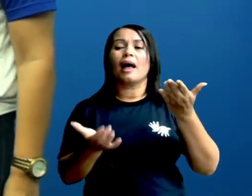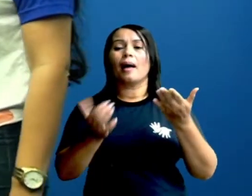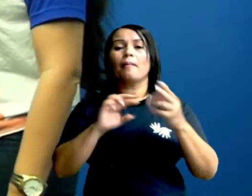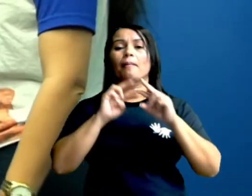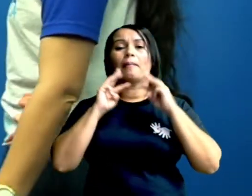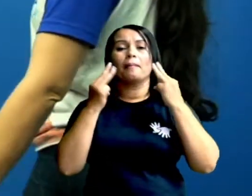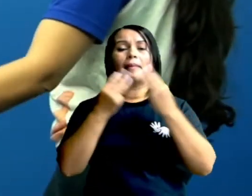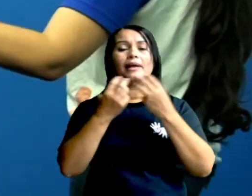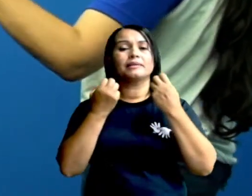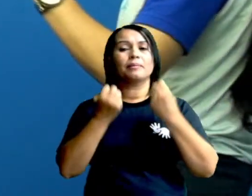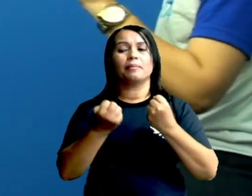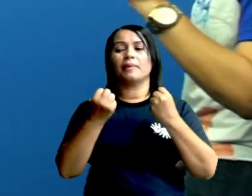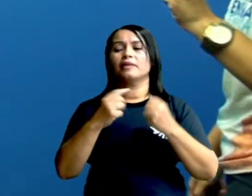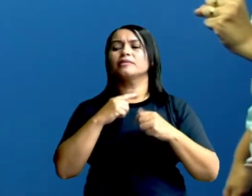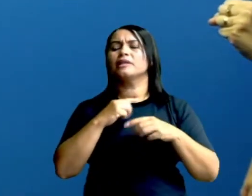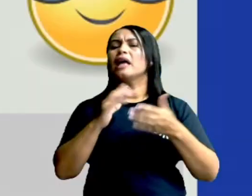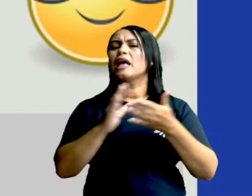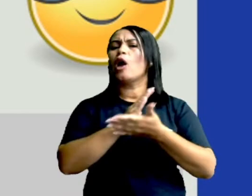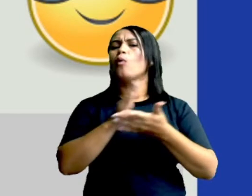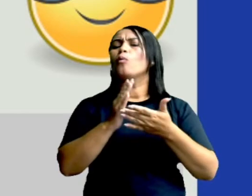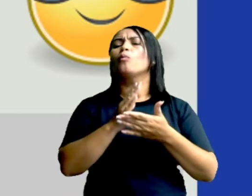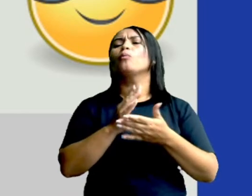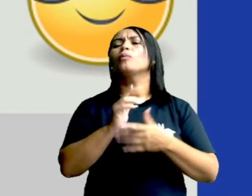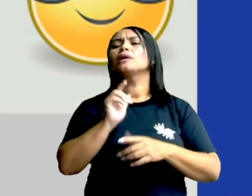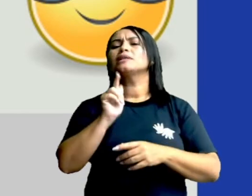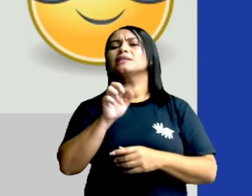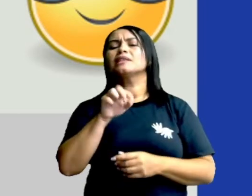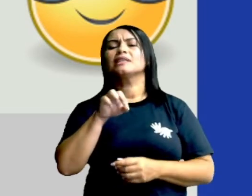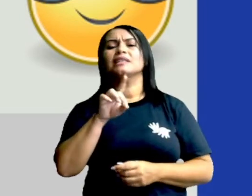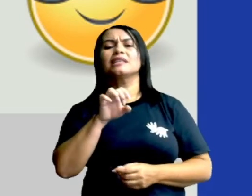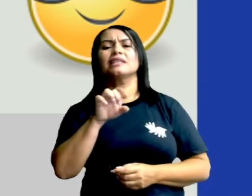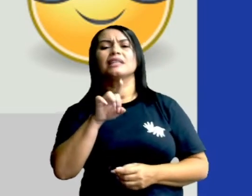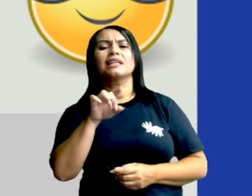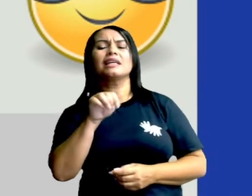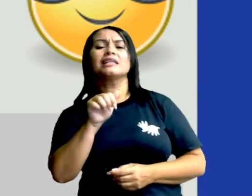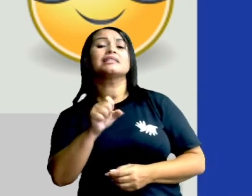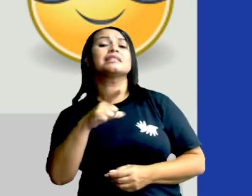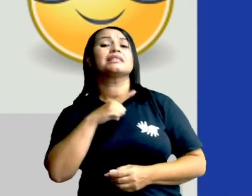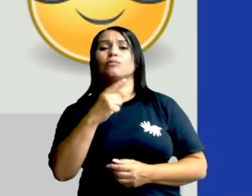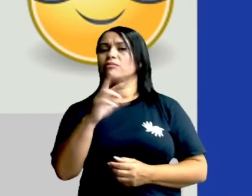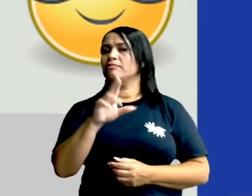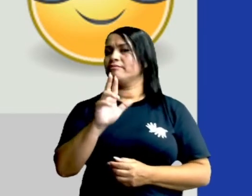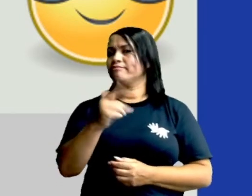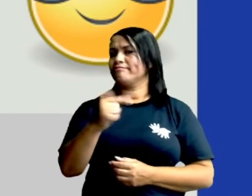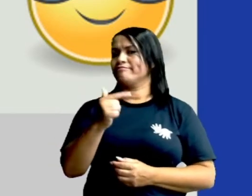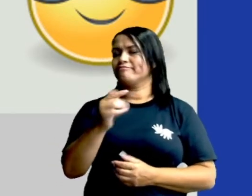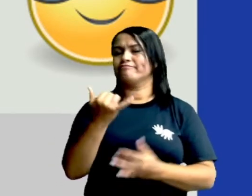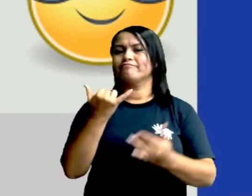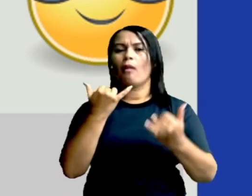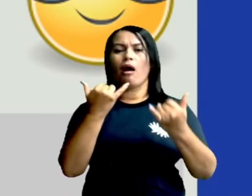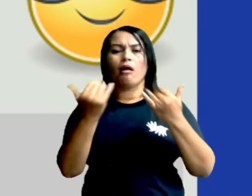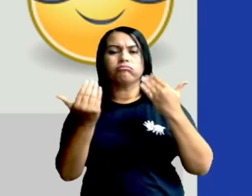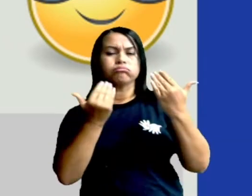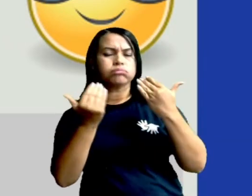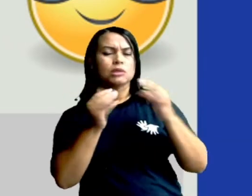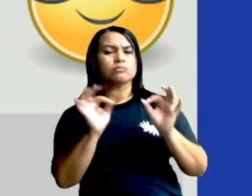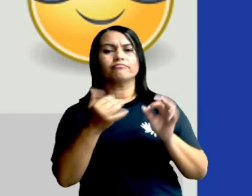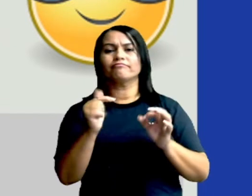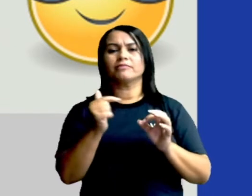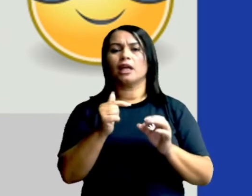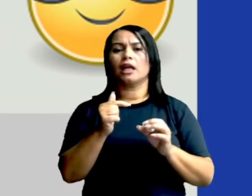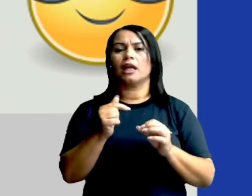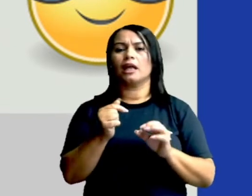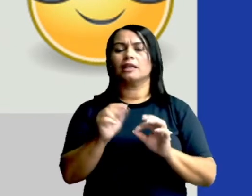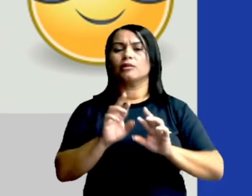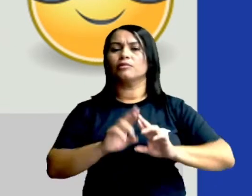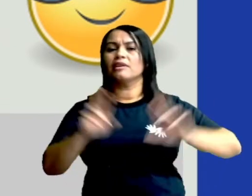certo? Existem algumas grandezas que não possuem nenhuma relação entre si. Ou seja, elas não dependem